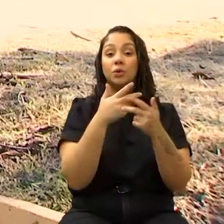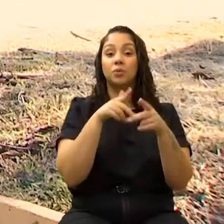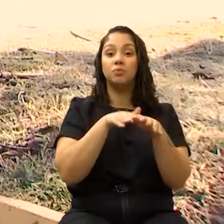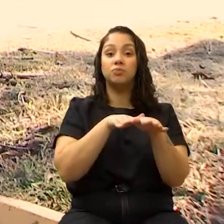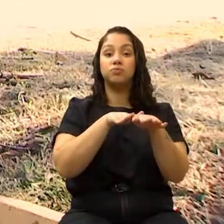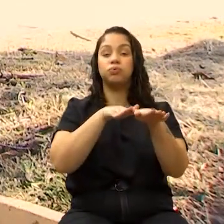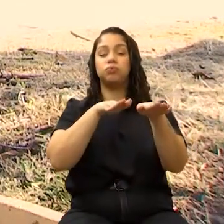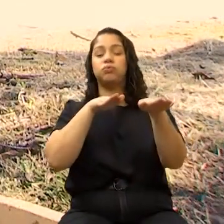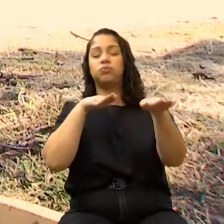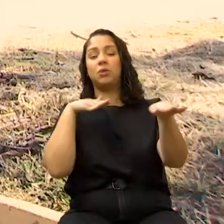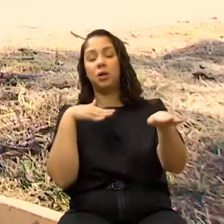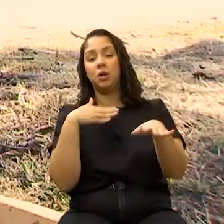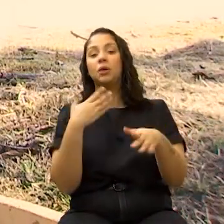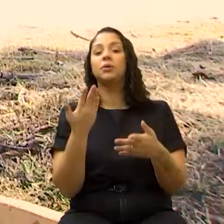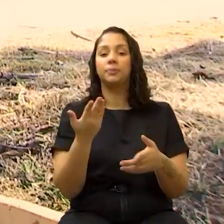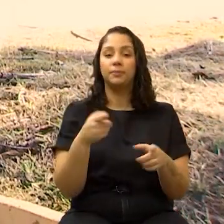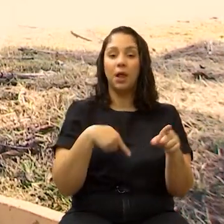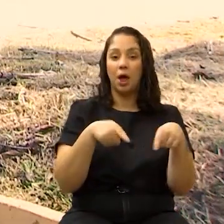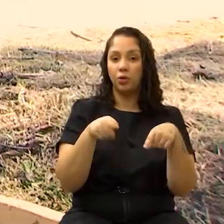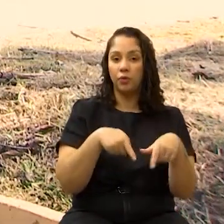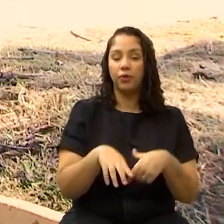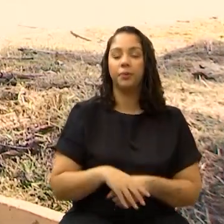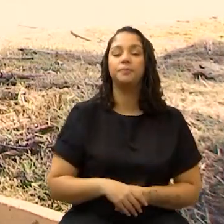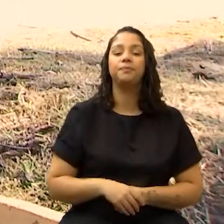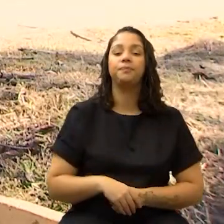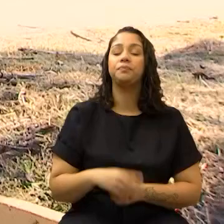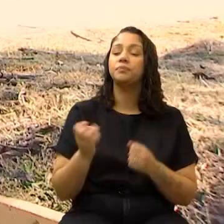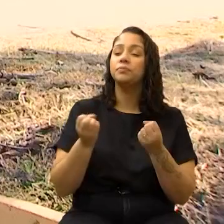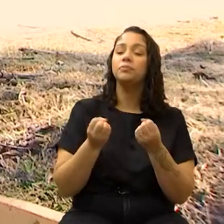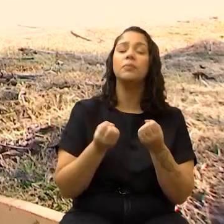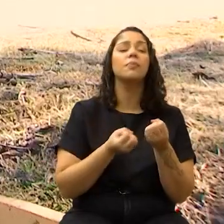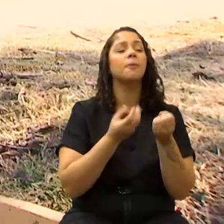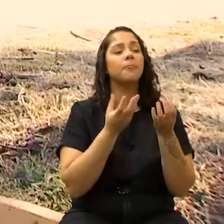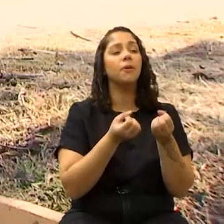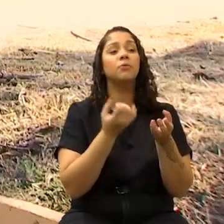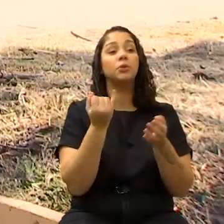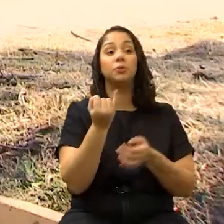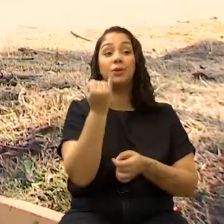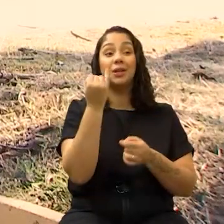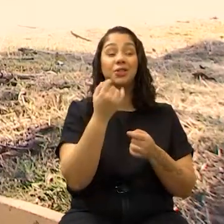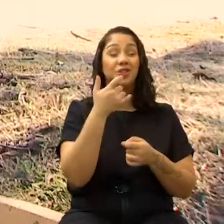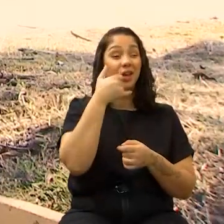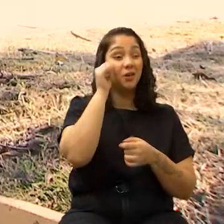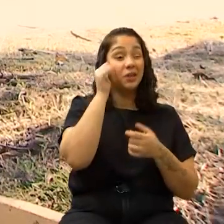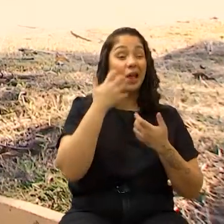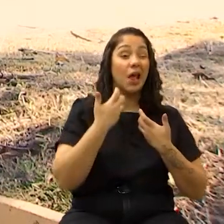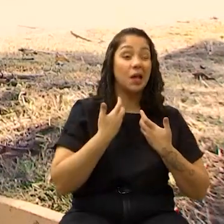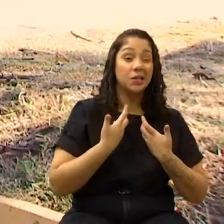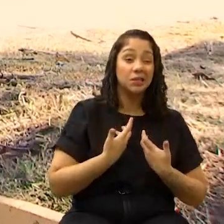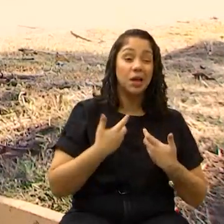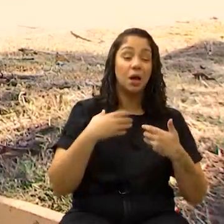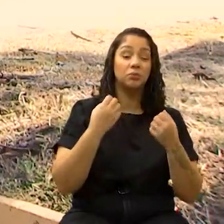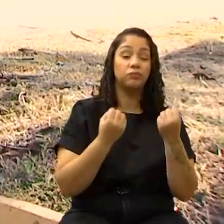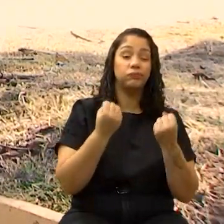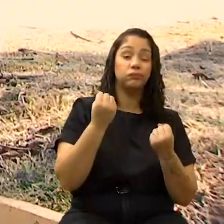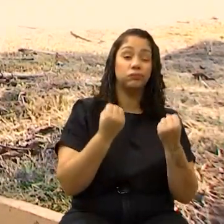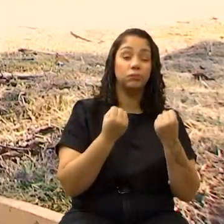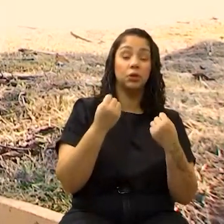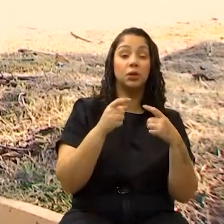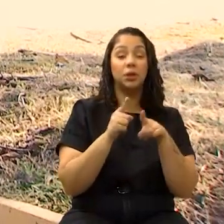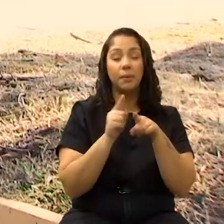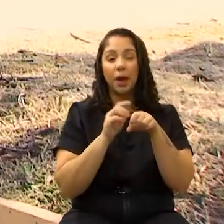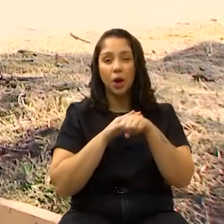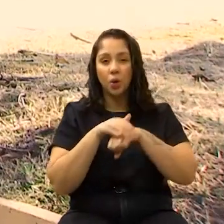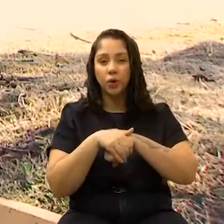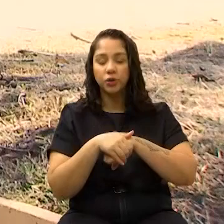devido a essa quantidade de veículos nas rodovias. Informações importantes, evitar dirigir cansado. E à noite também é bom